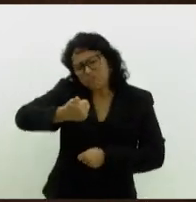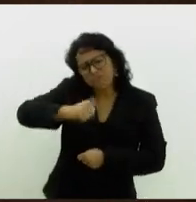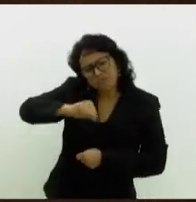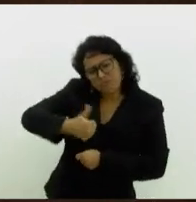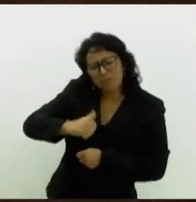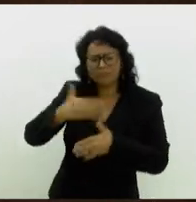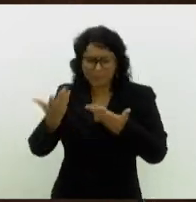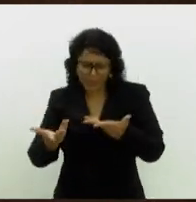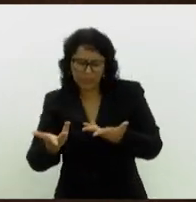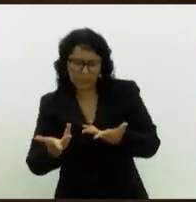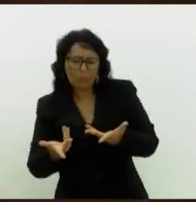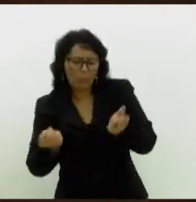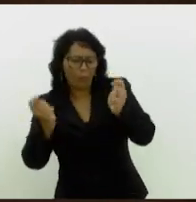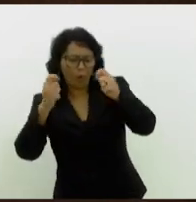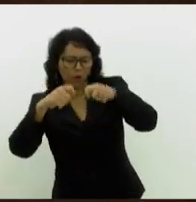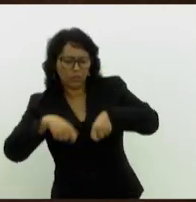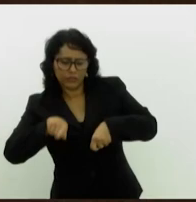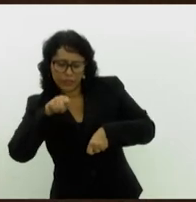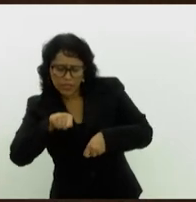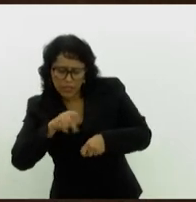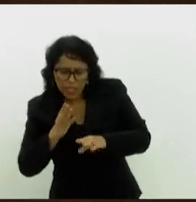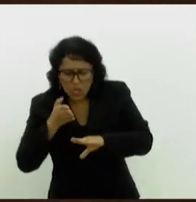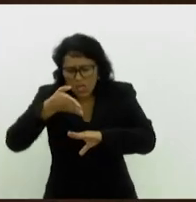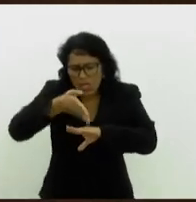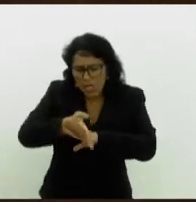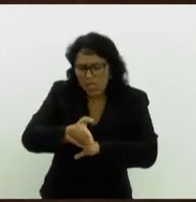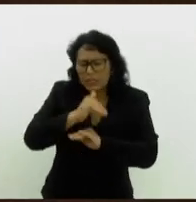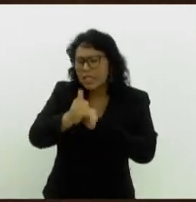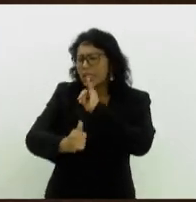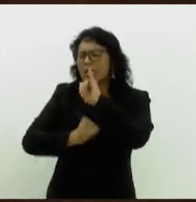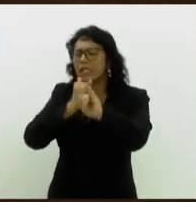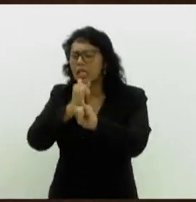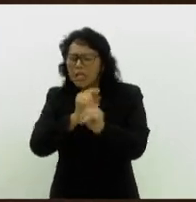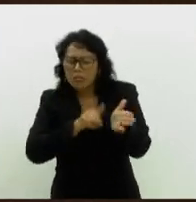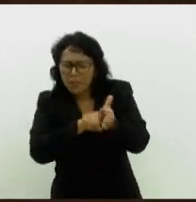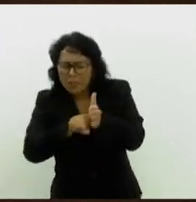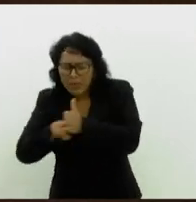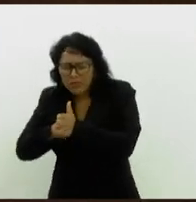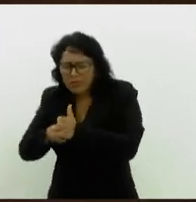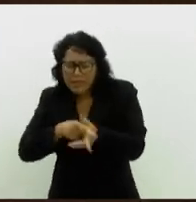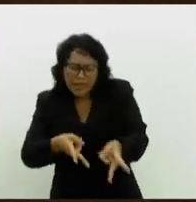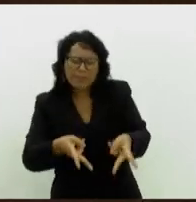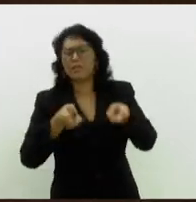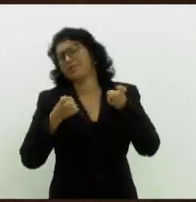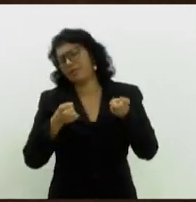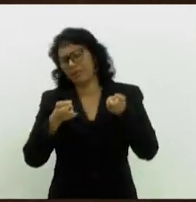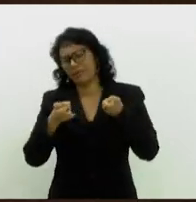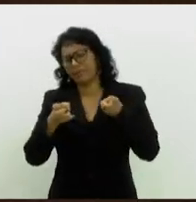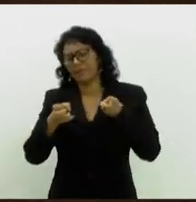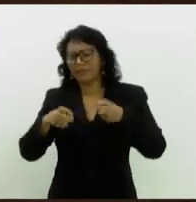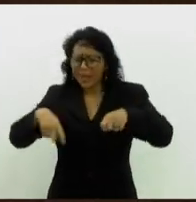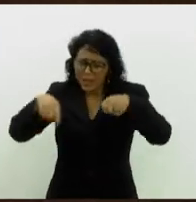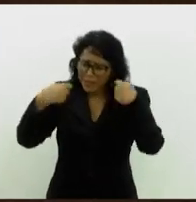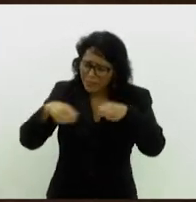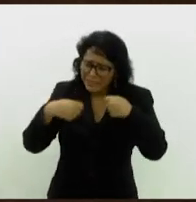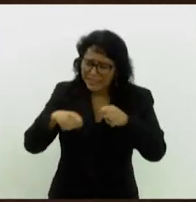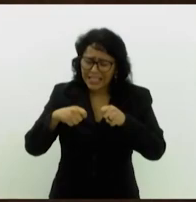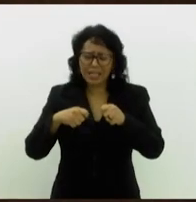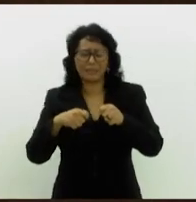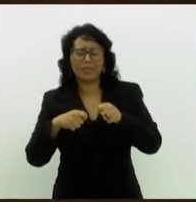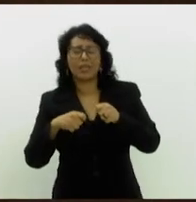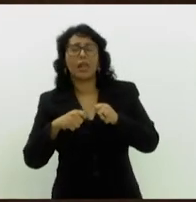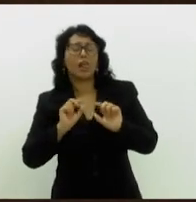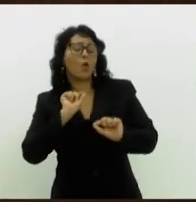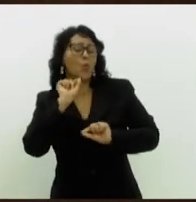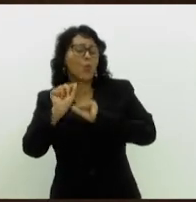tipo de precaução sem nenhum tipo Senador Marquinho de olhar crítico em relação